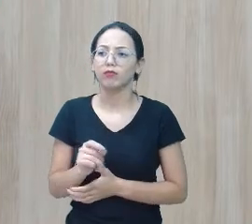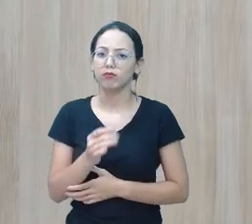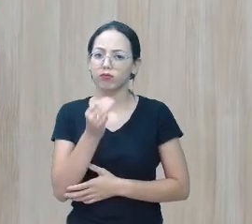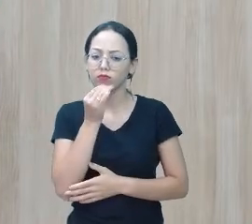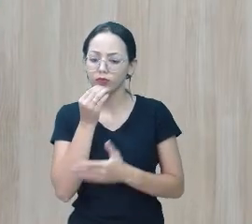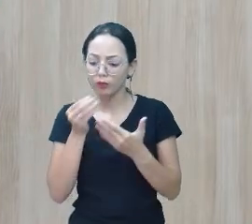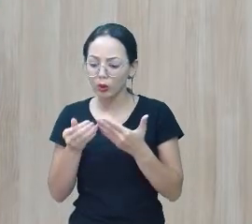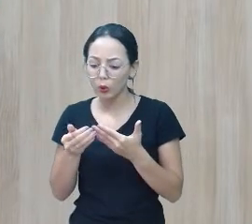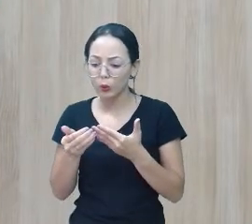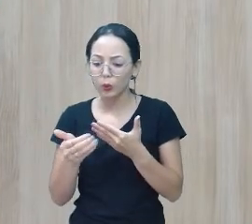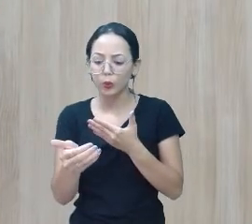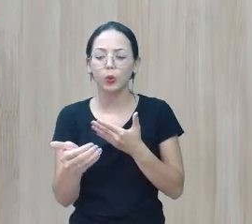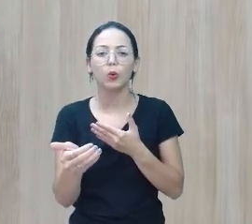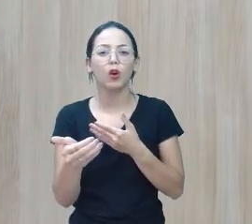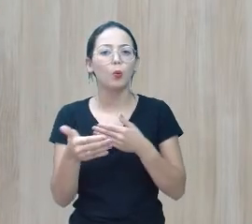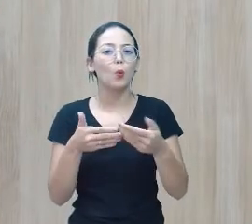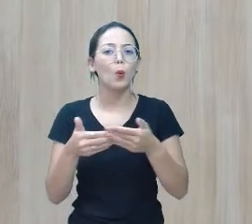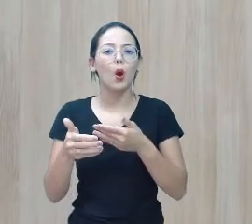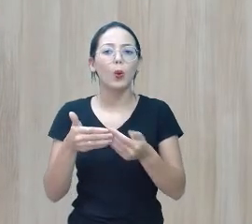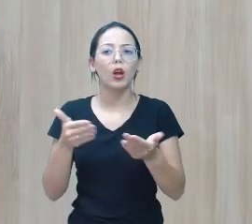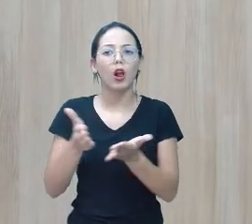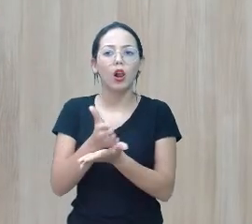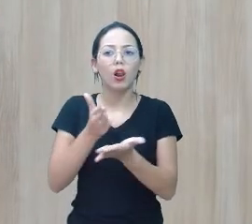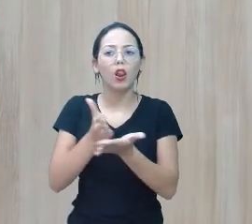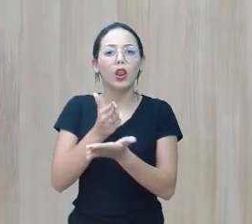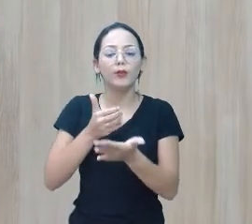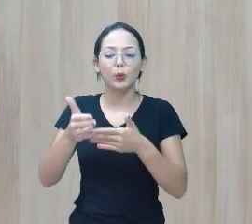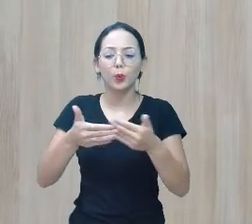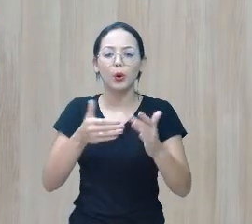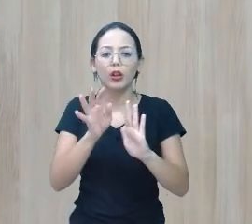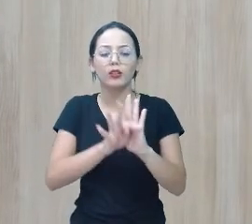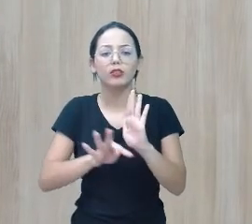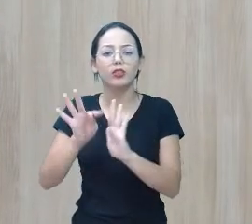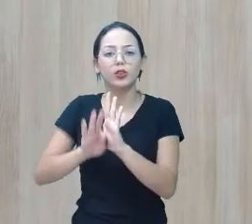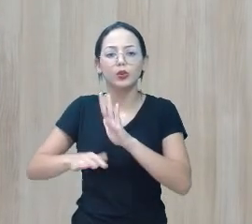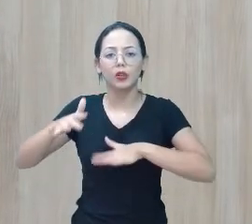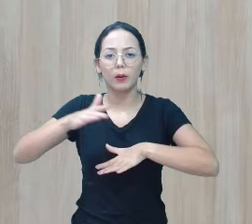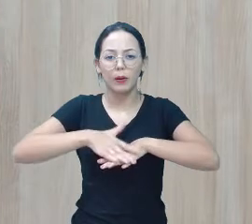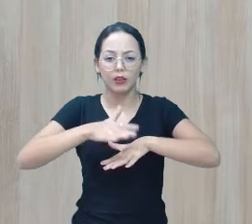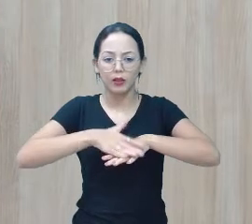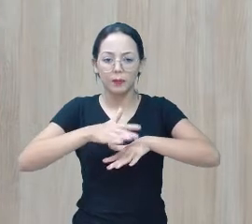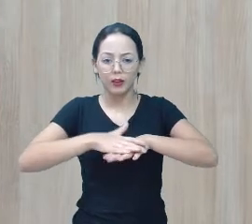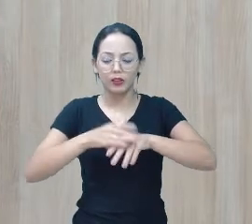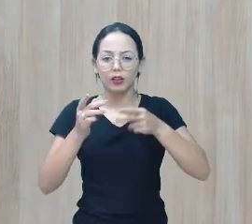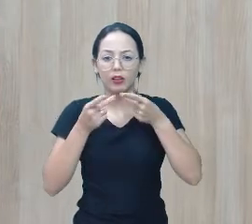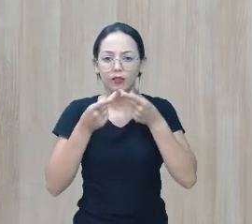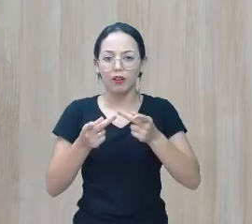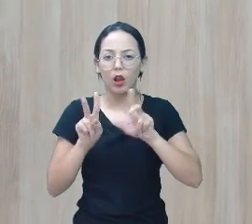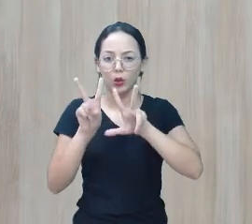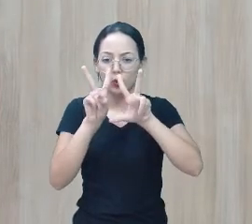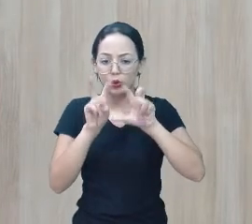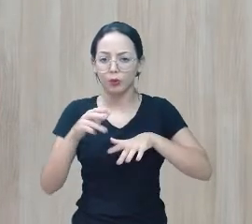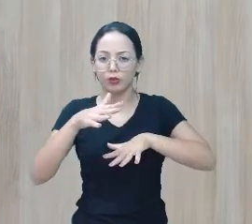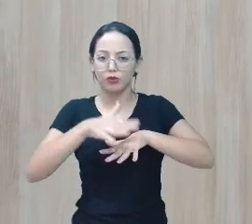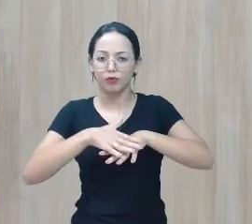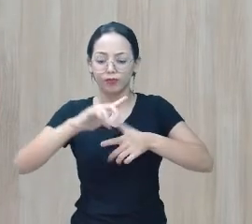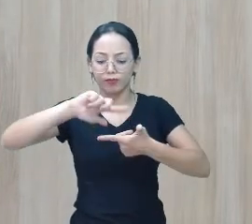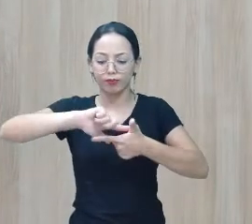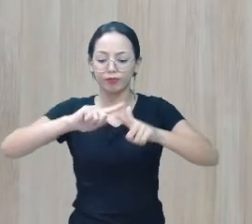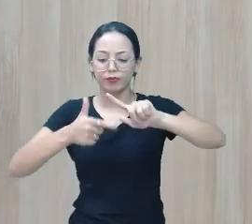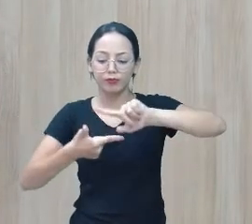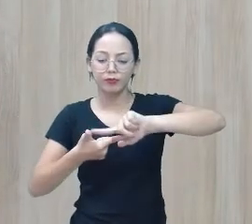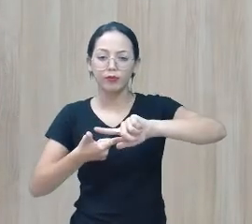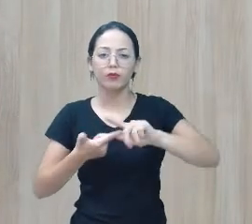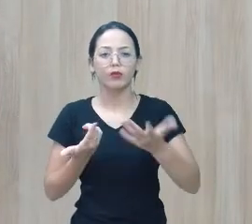de partida para qualquer livro, para qualquer texto de matemática que trate de geometria. Então, no livro que tu tem